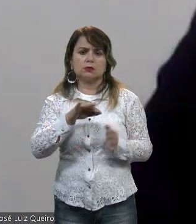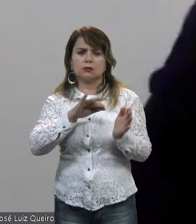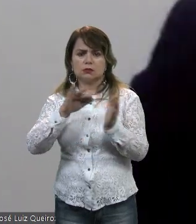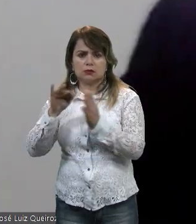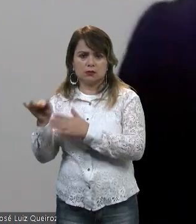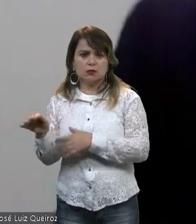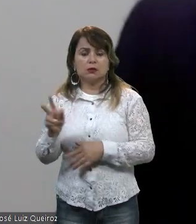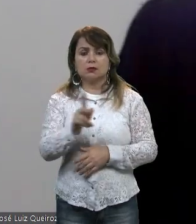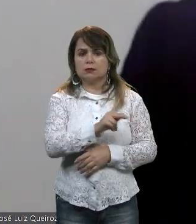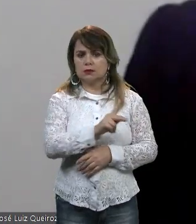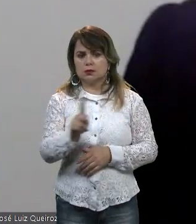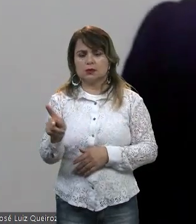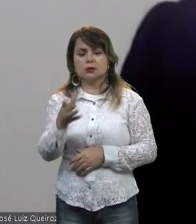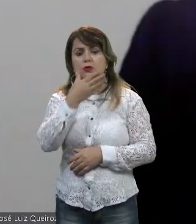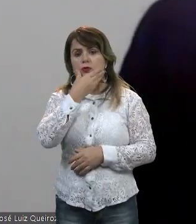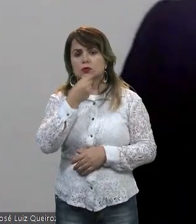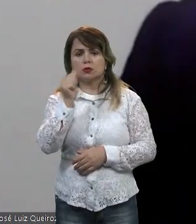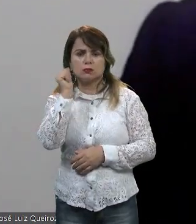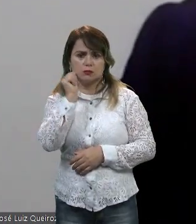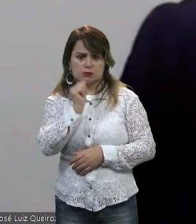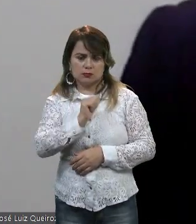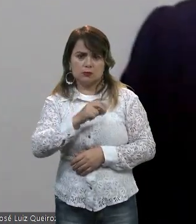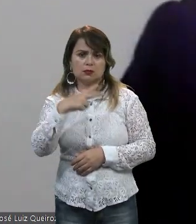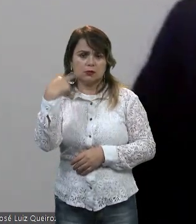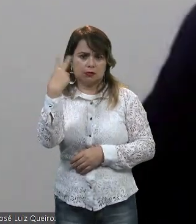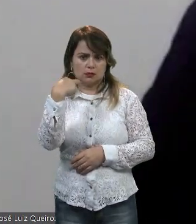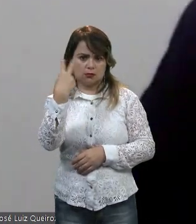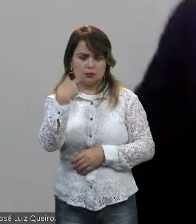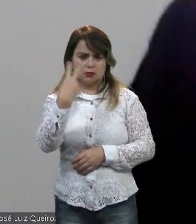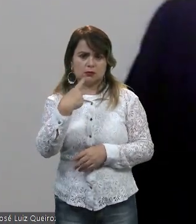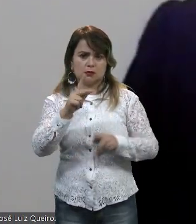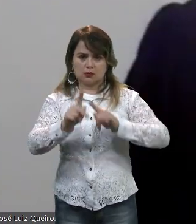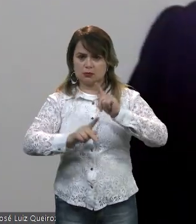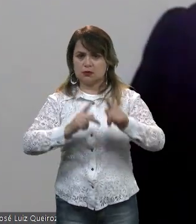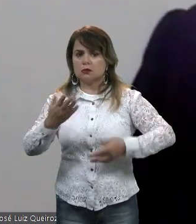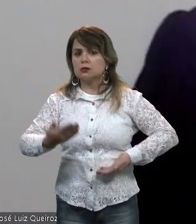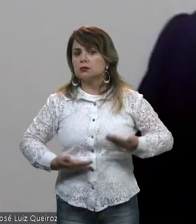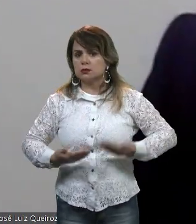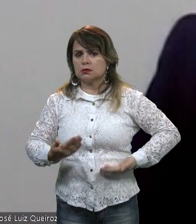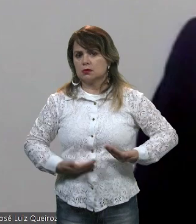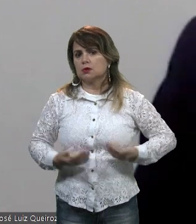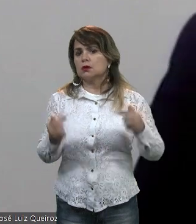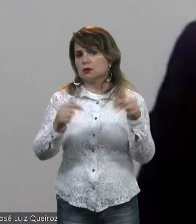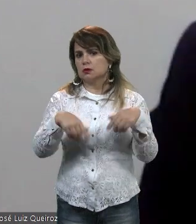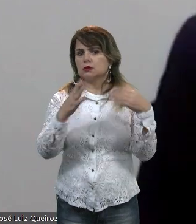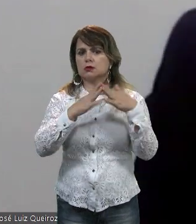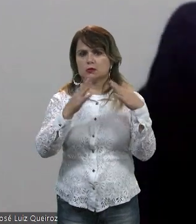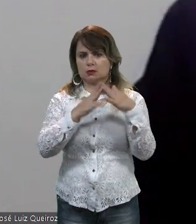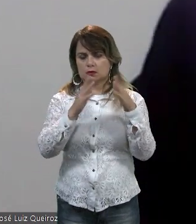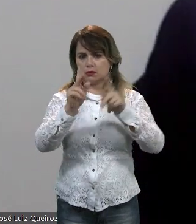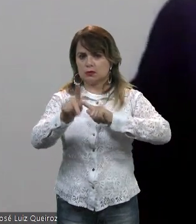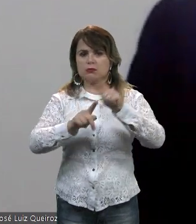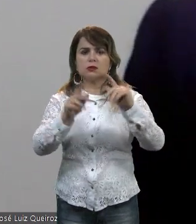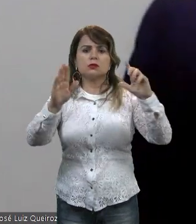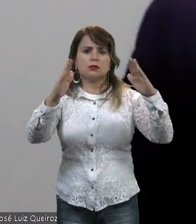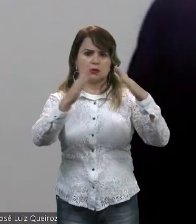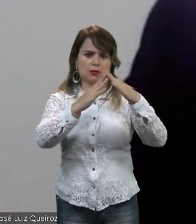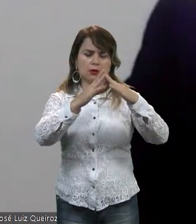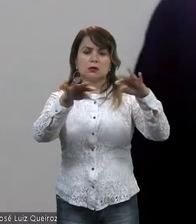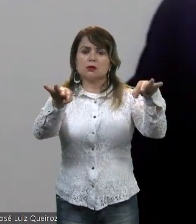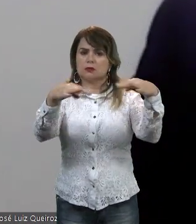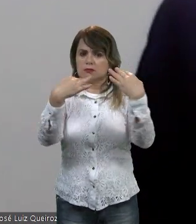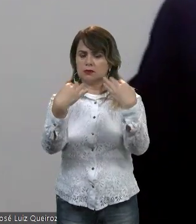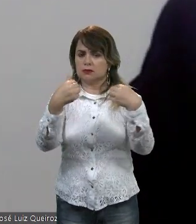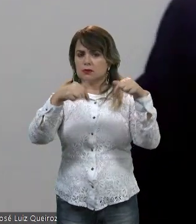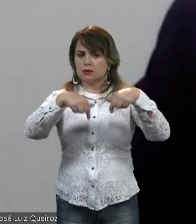presidente, senhora vereadora, senhores vereadores, servidores dessa casa e toda a população que nos acompanha aqui pela